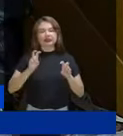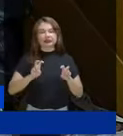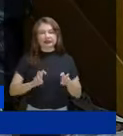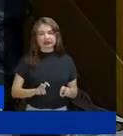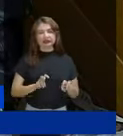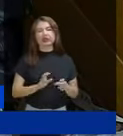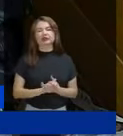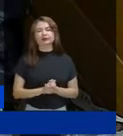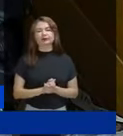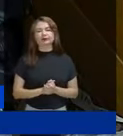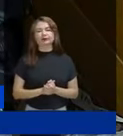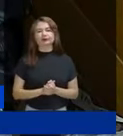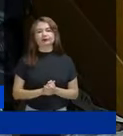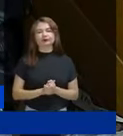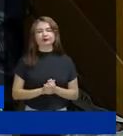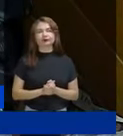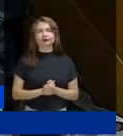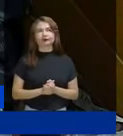sentar